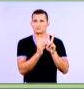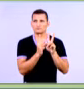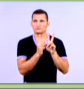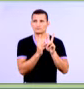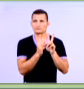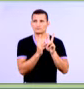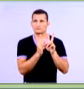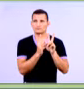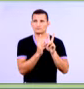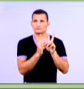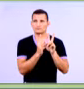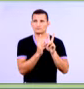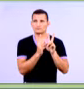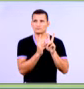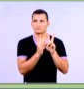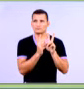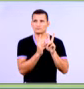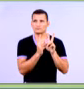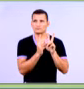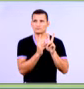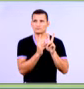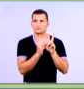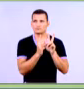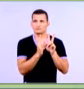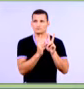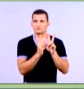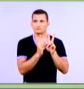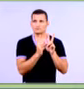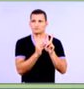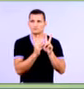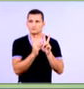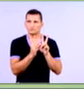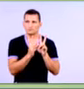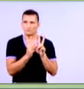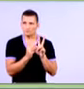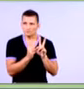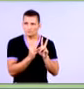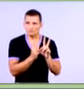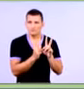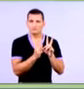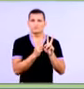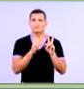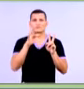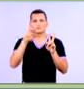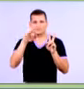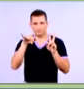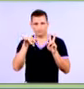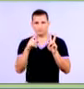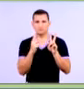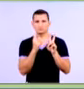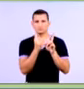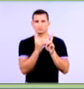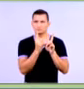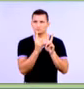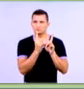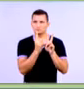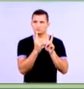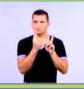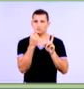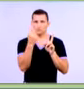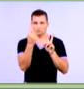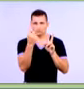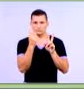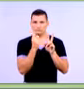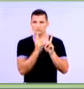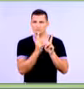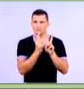final passou para 1, né? O meu fim passou para 1. Então, olha, eu estou no início,